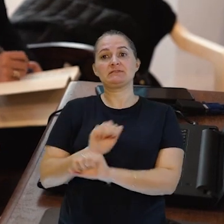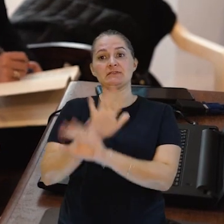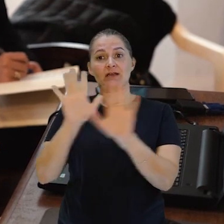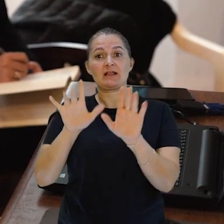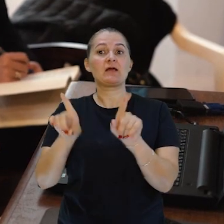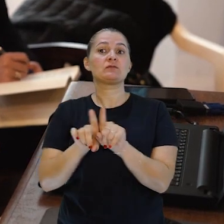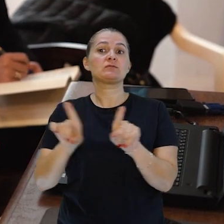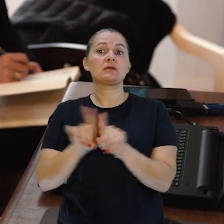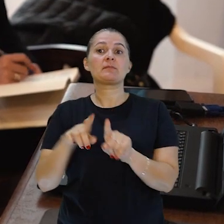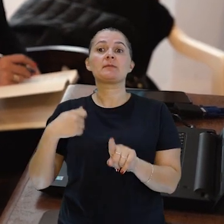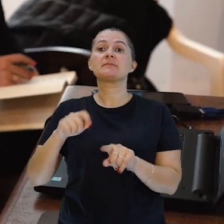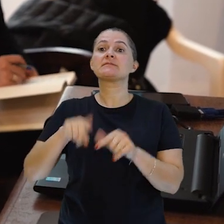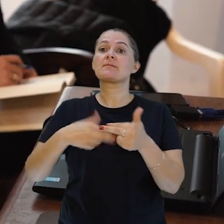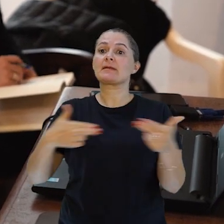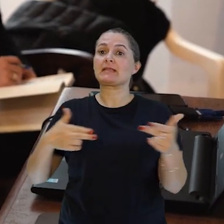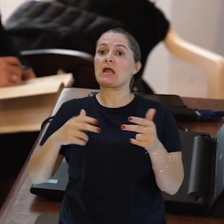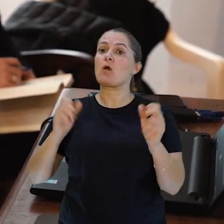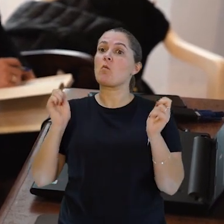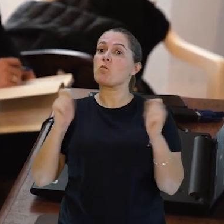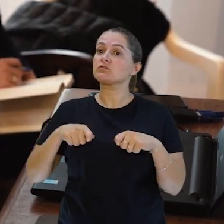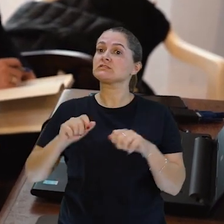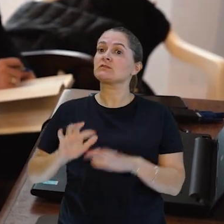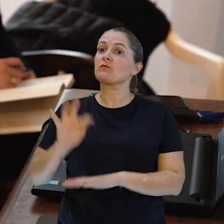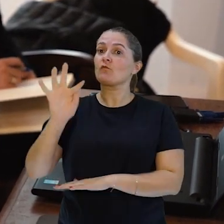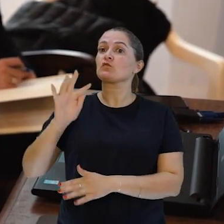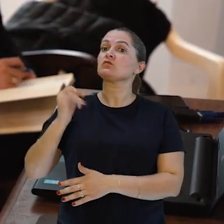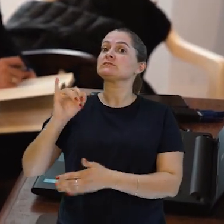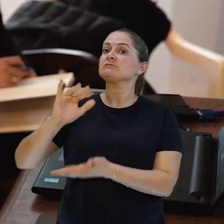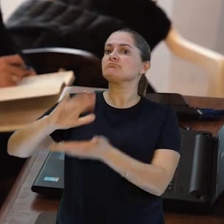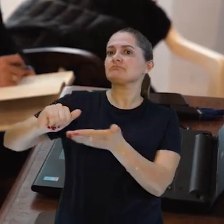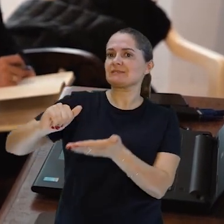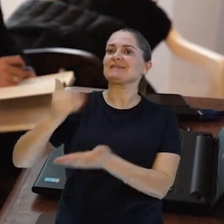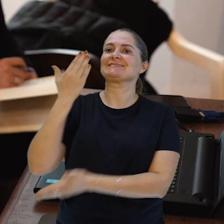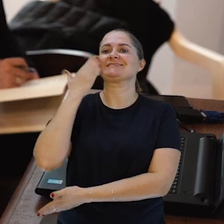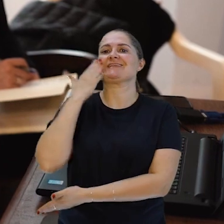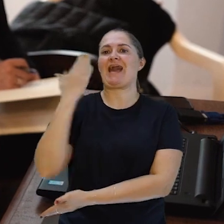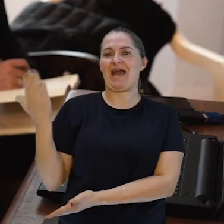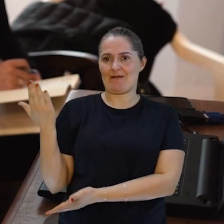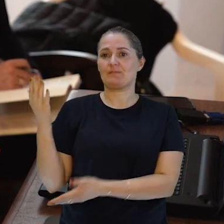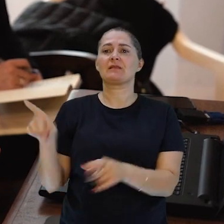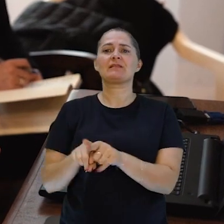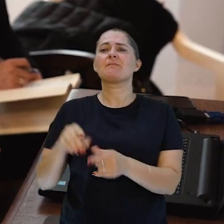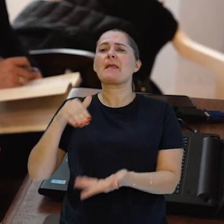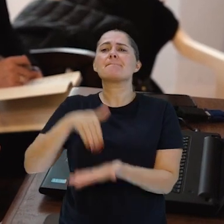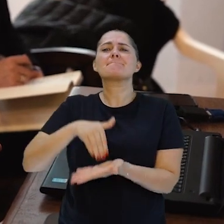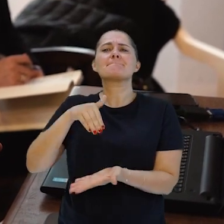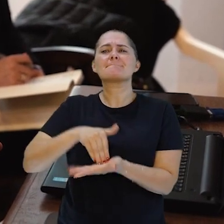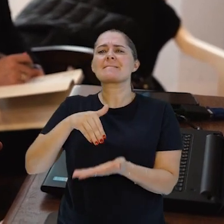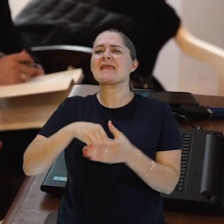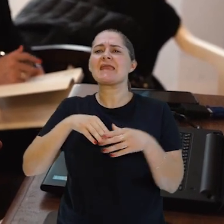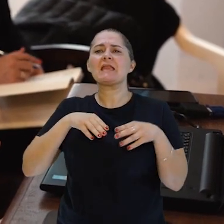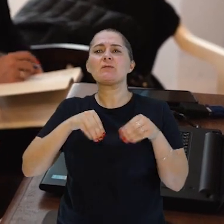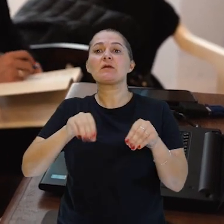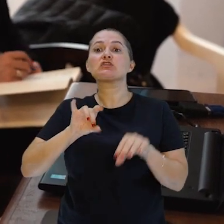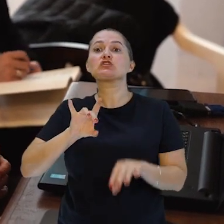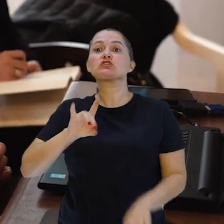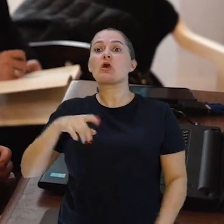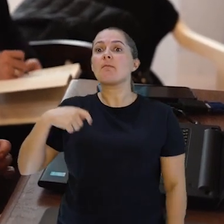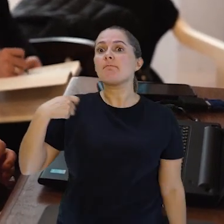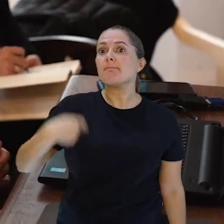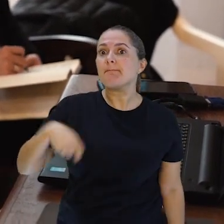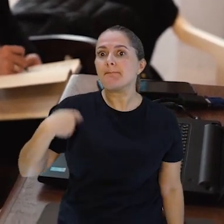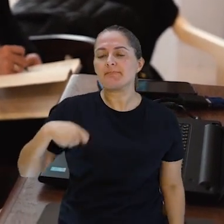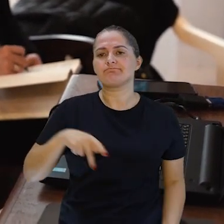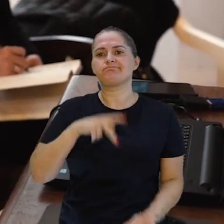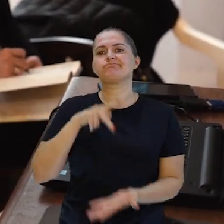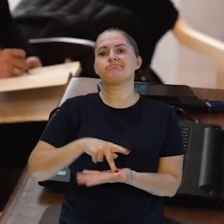né? Tem que usar materiais que possam ser removidos futuramente, são reversíveis. E a mínima intervenção, intervir só onde